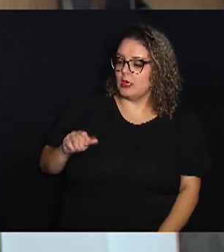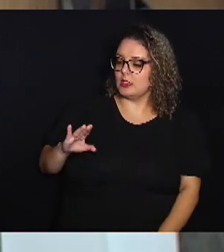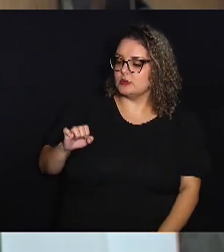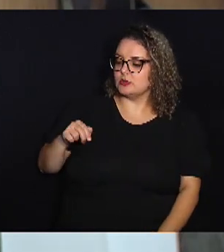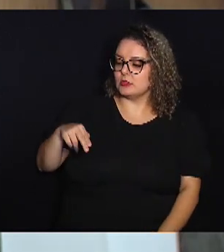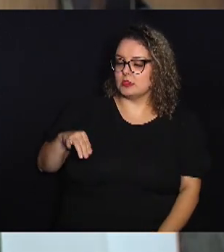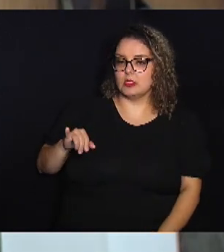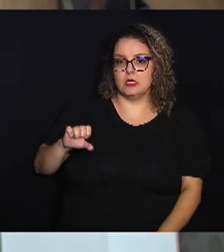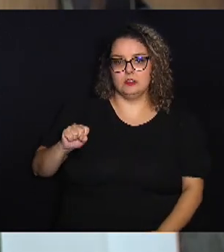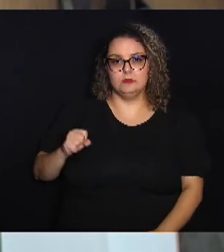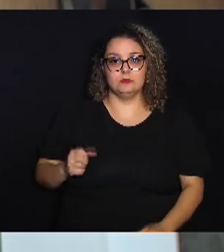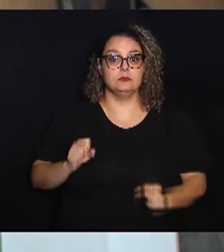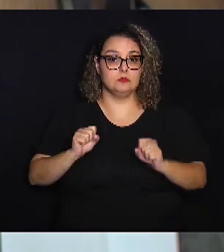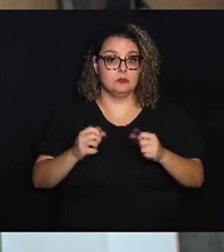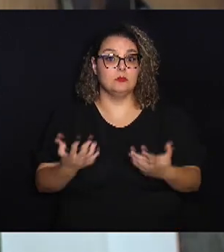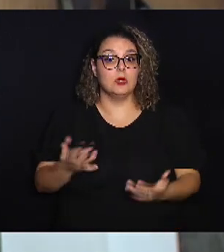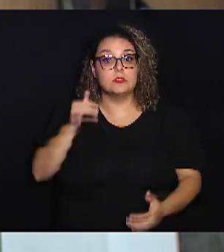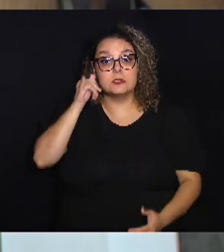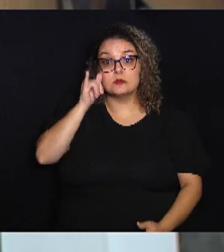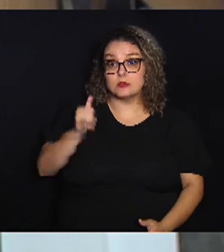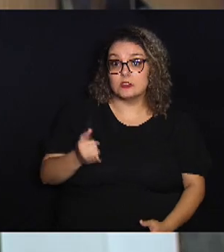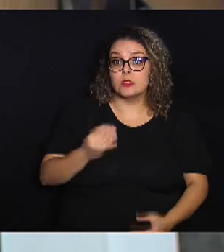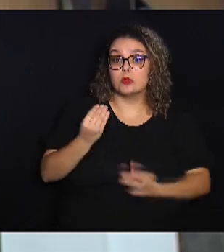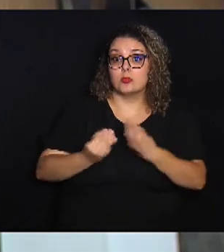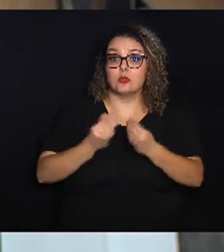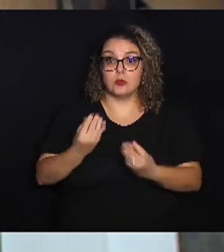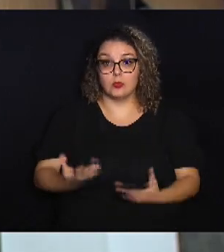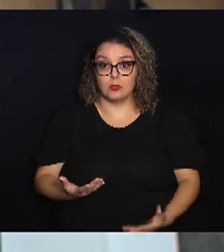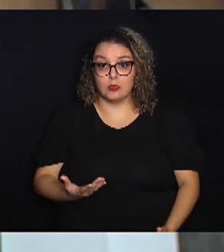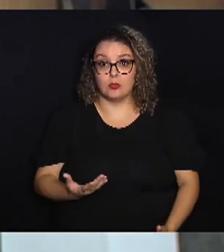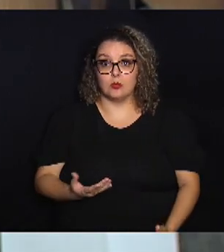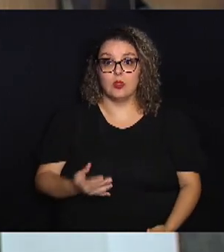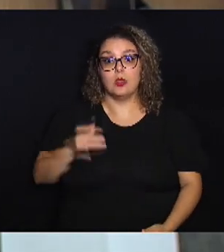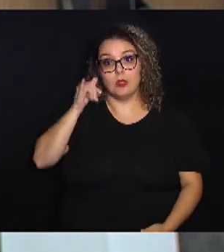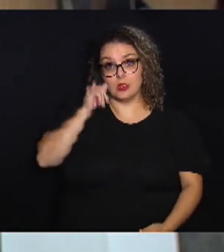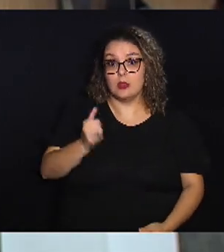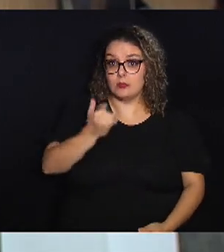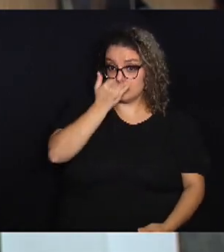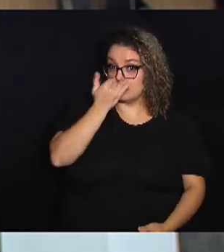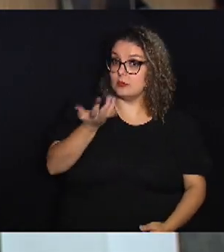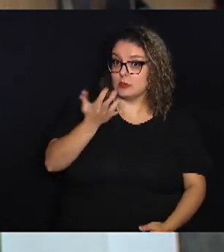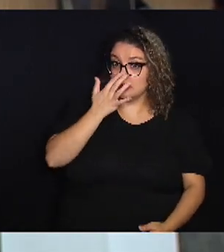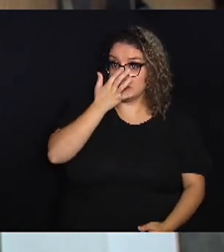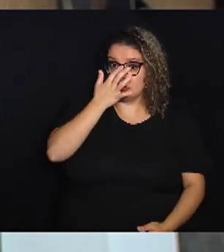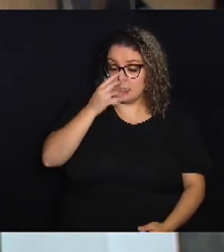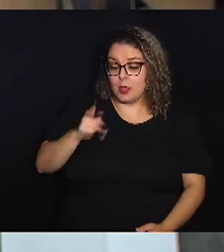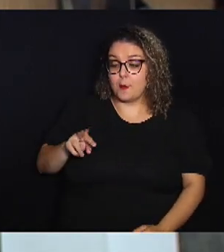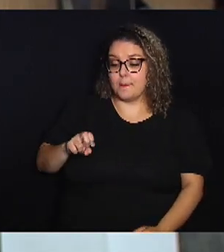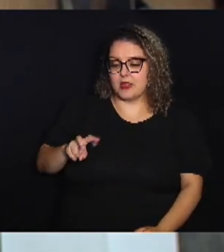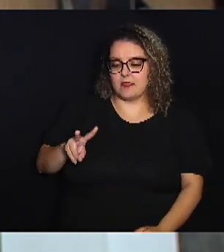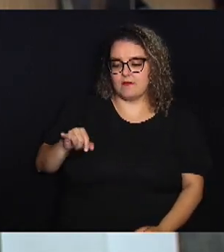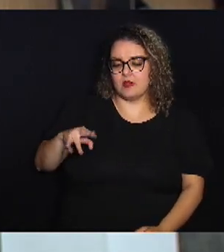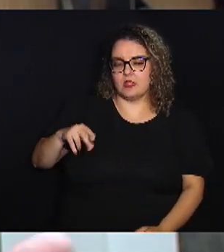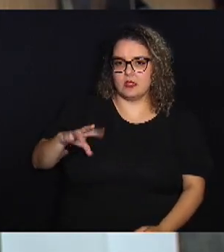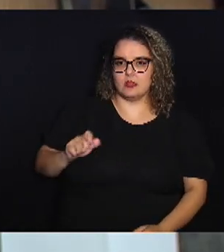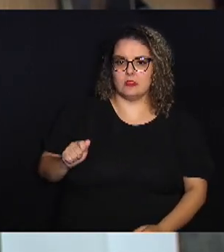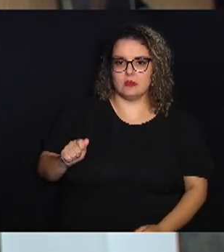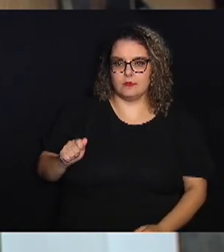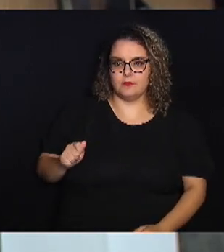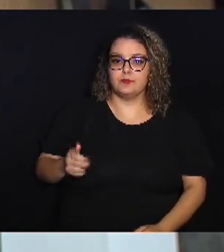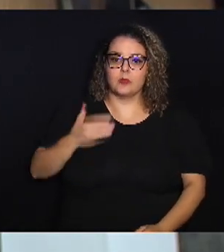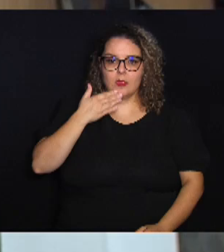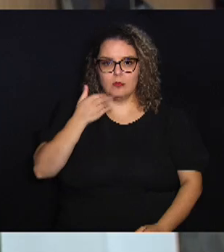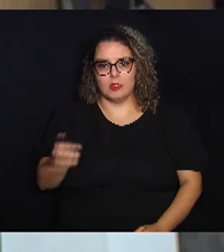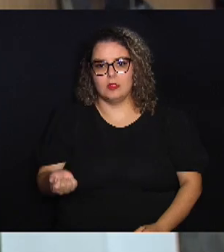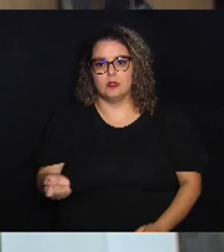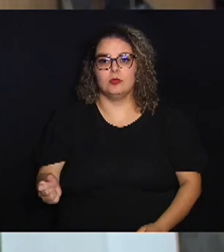podem ser evitadas, de como elas podem ser prevenidas, que eu falo que sempre a prevenção é muito melhor do que você